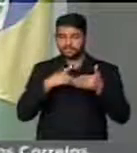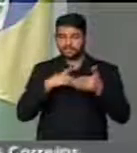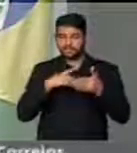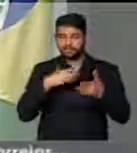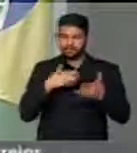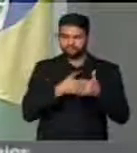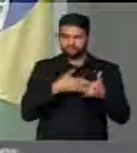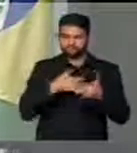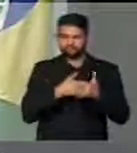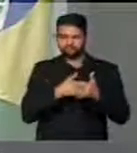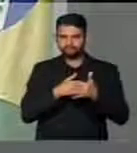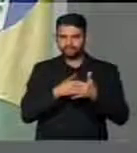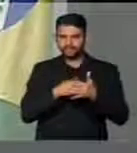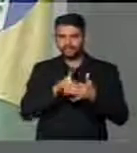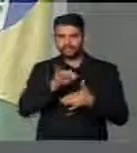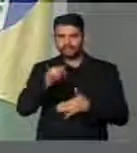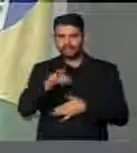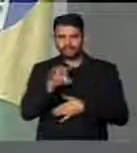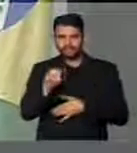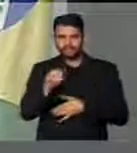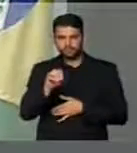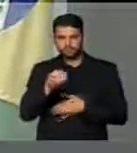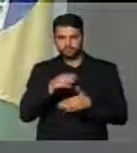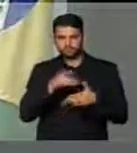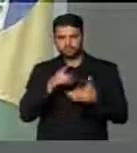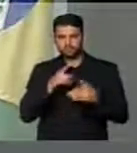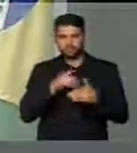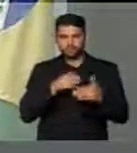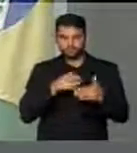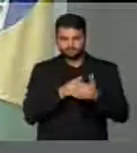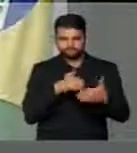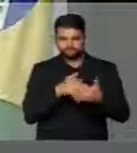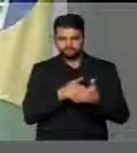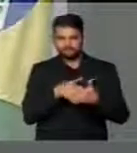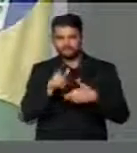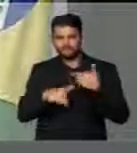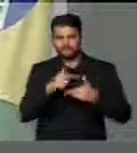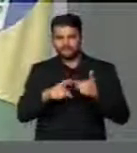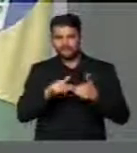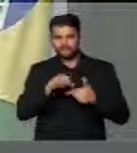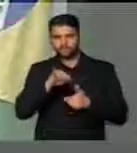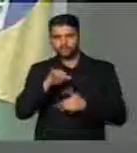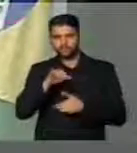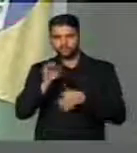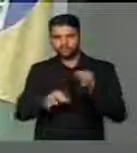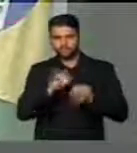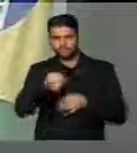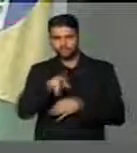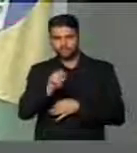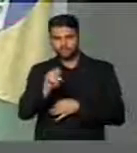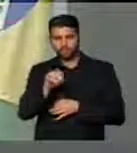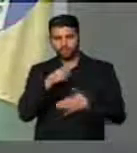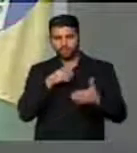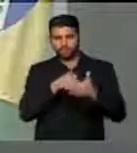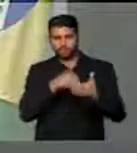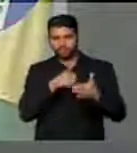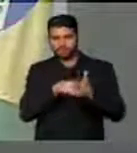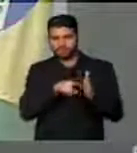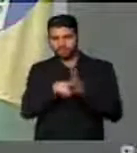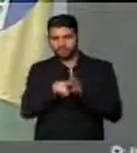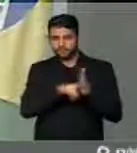coloque limites na Lava Jato, se coloque limites no trabalho do juiz Moro. O limite de